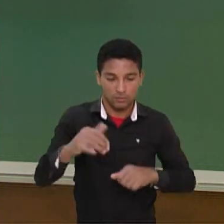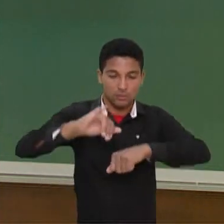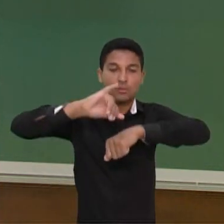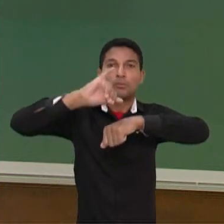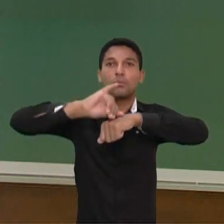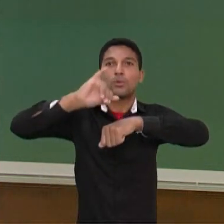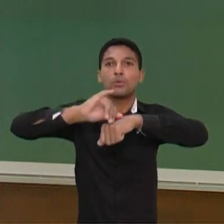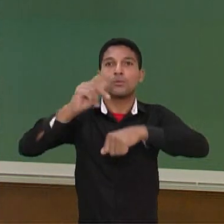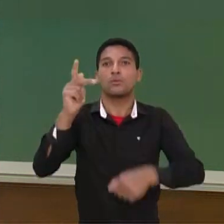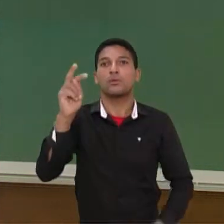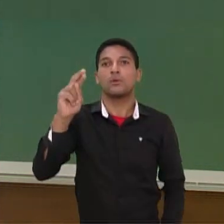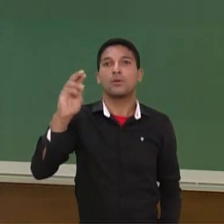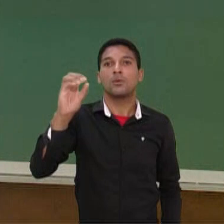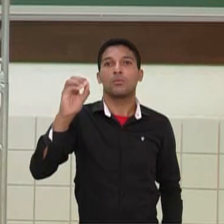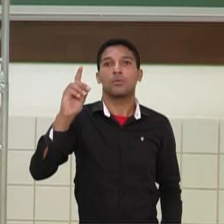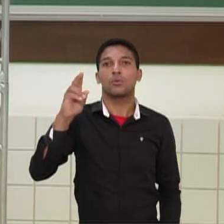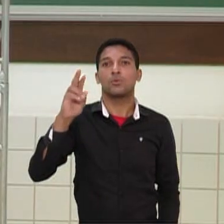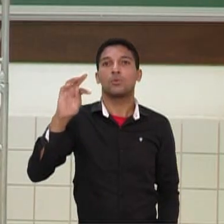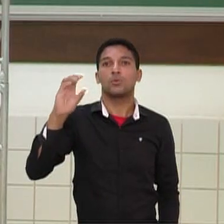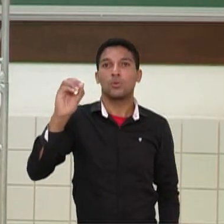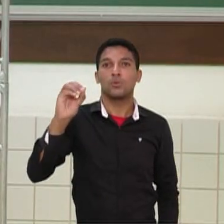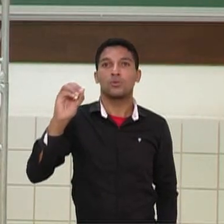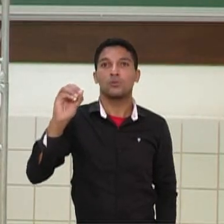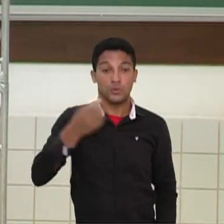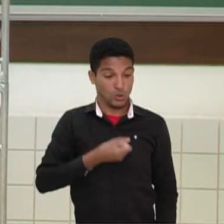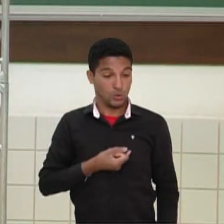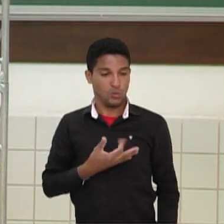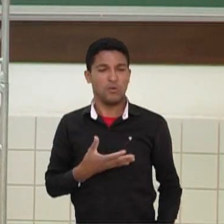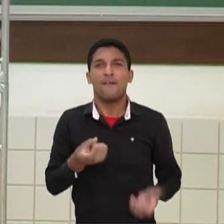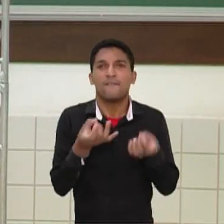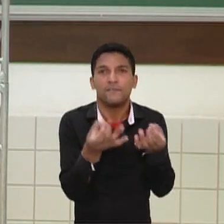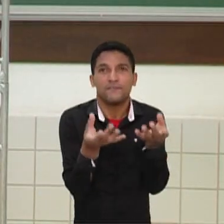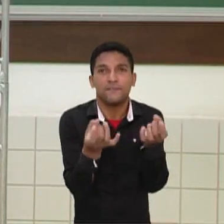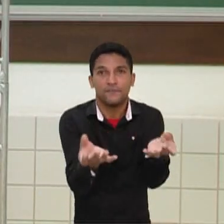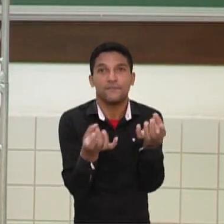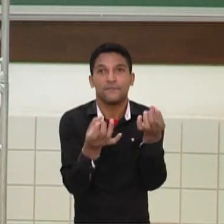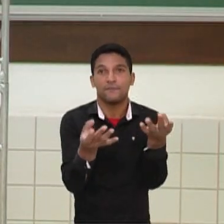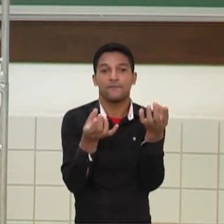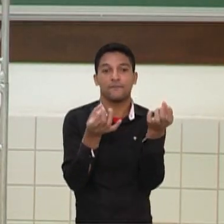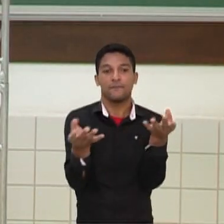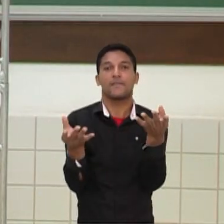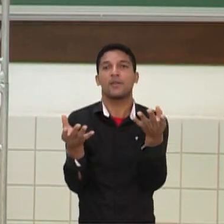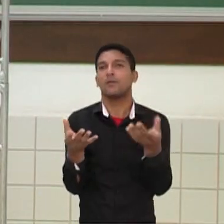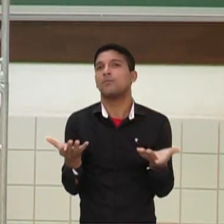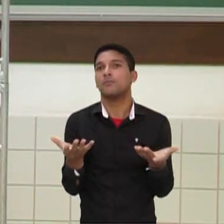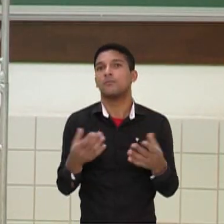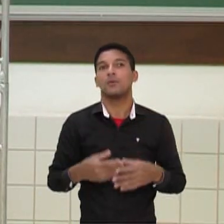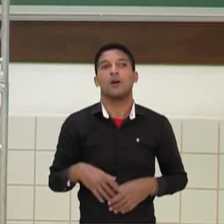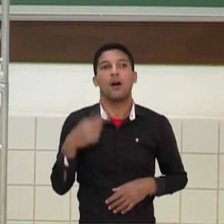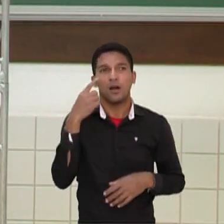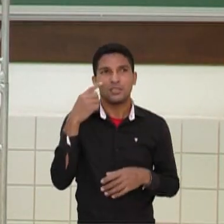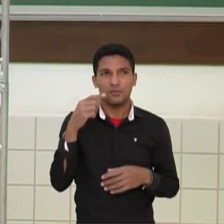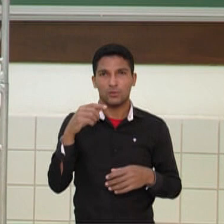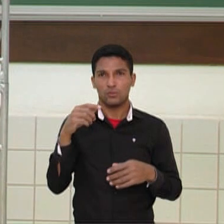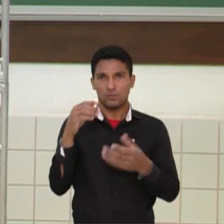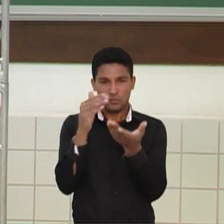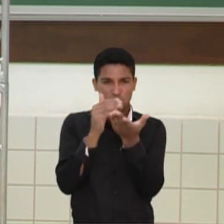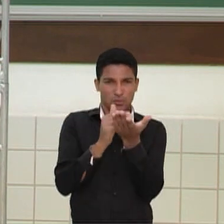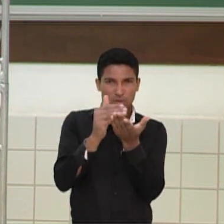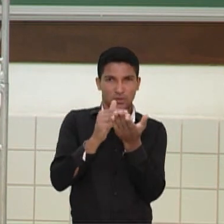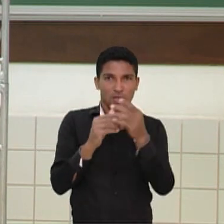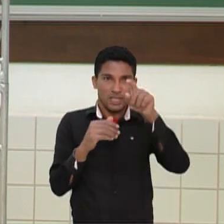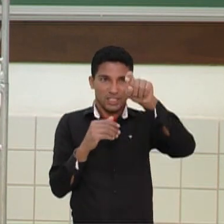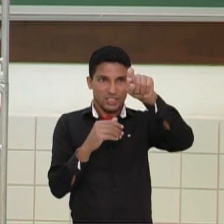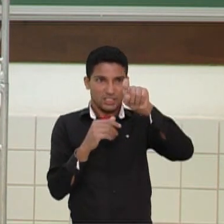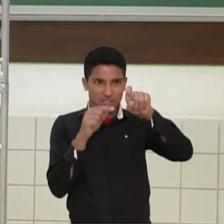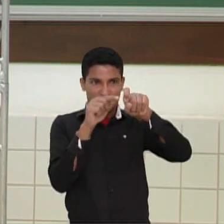vendidos. Opa, já vou parar aí. O que seria o número de produtos vendidos? Está lá no enunciado, no comecinho da questão. X é